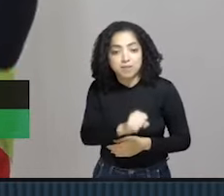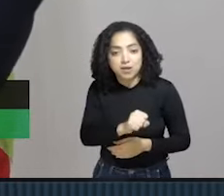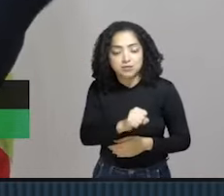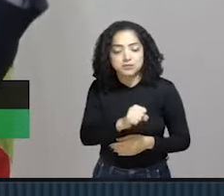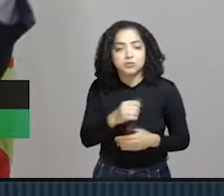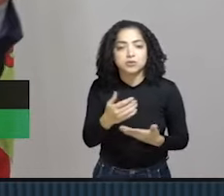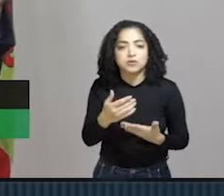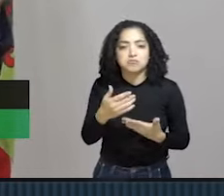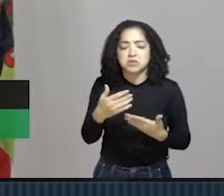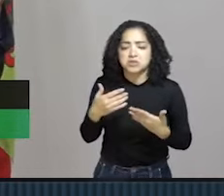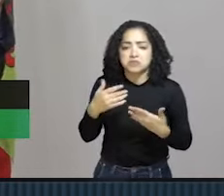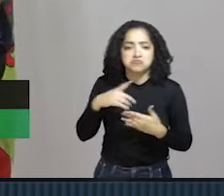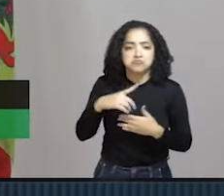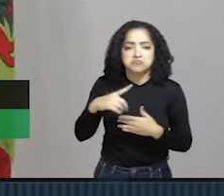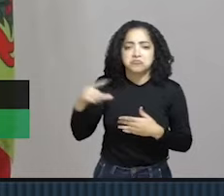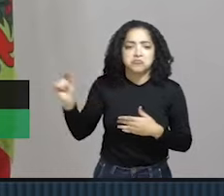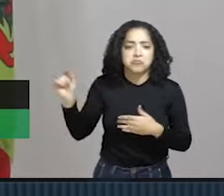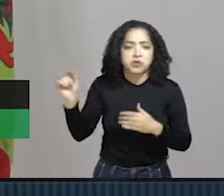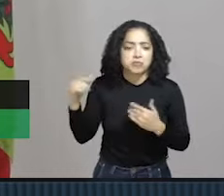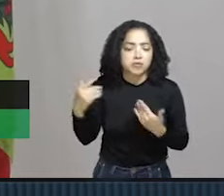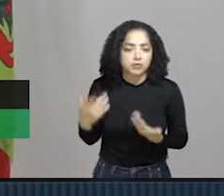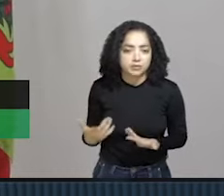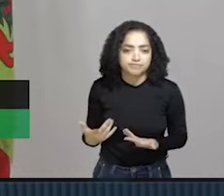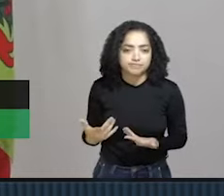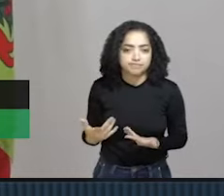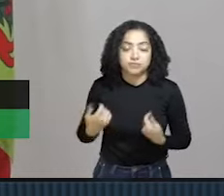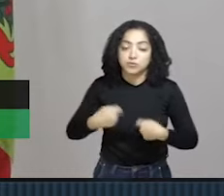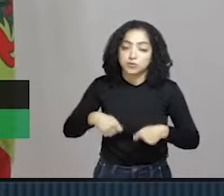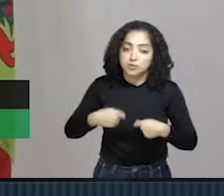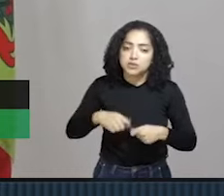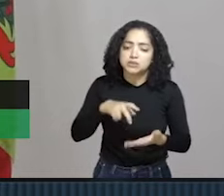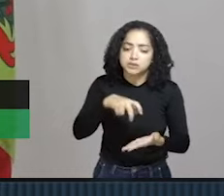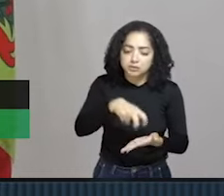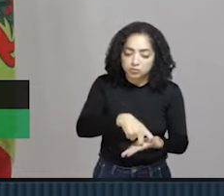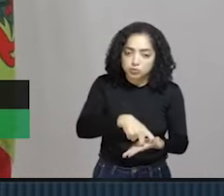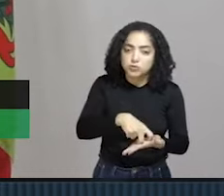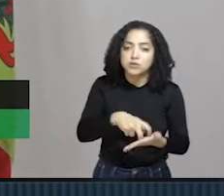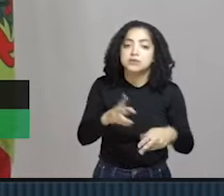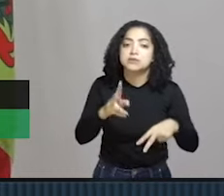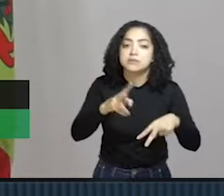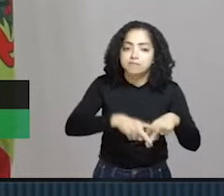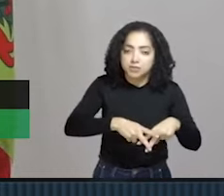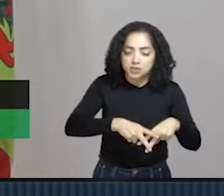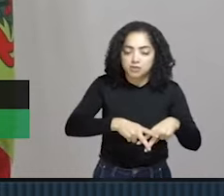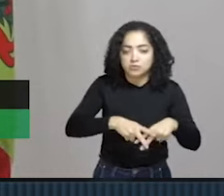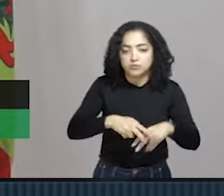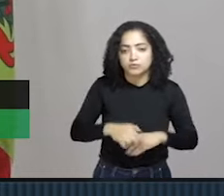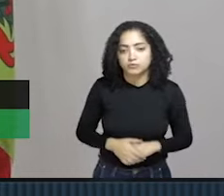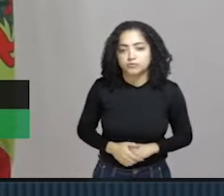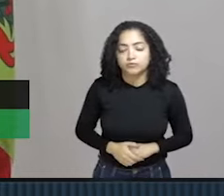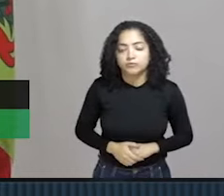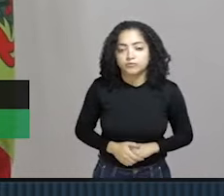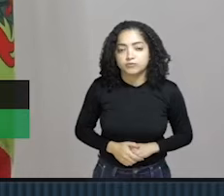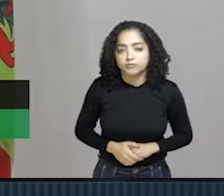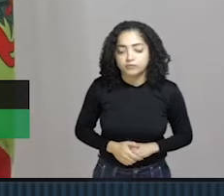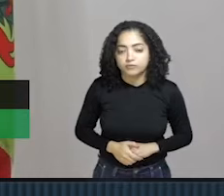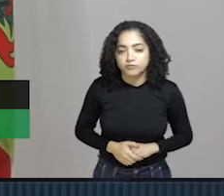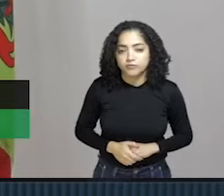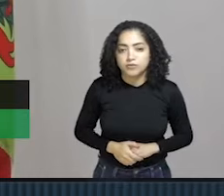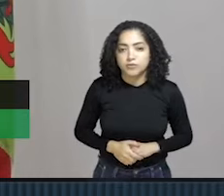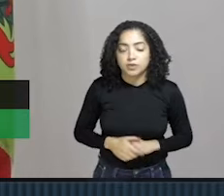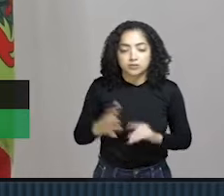vai embora. Então ele precisa ser punido, ser preso, ainda mais trazendo um